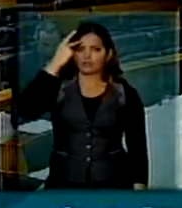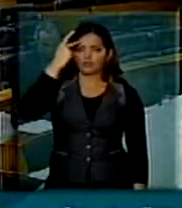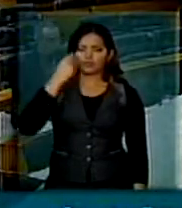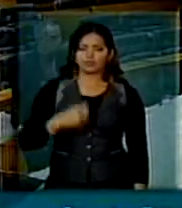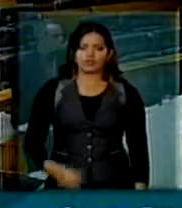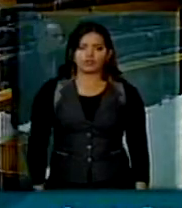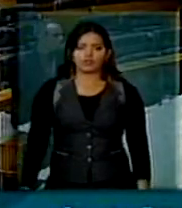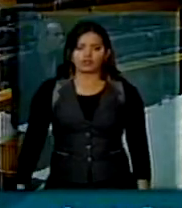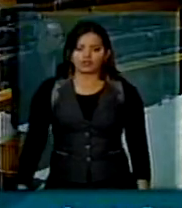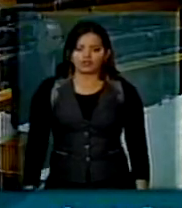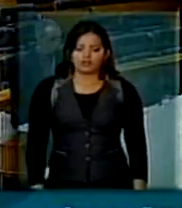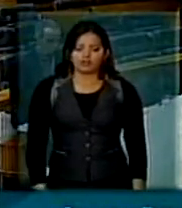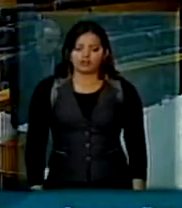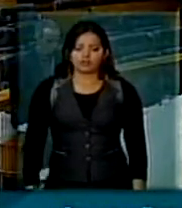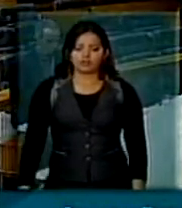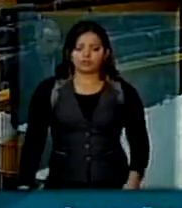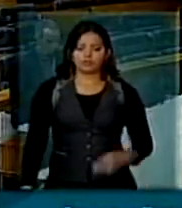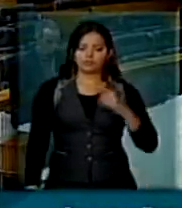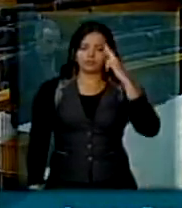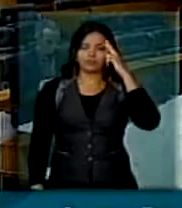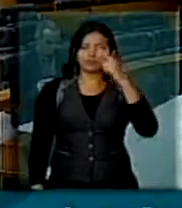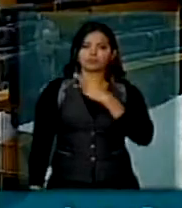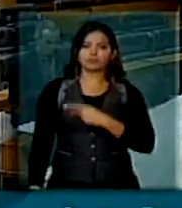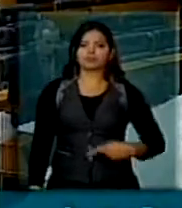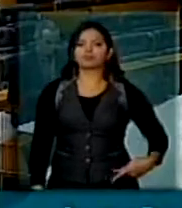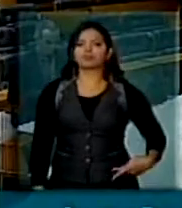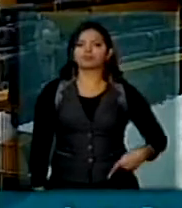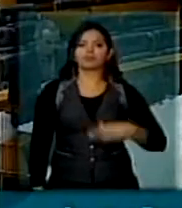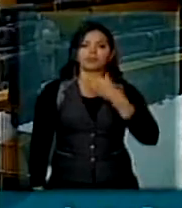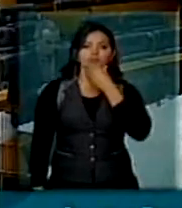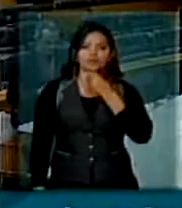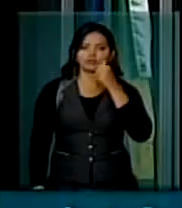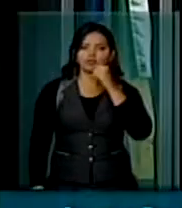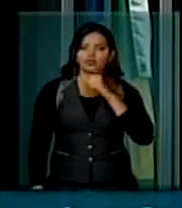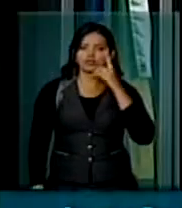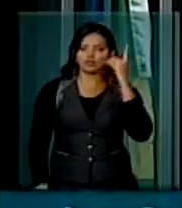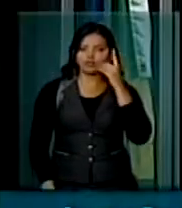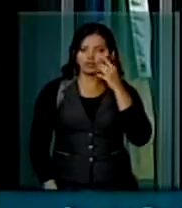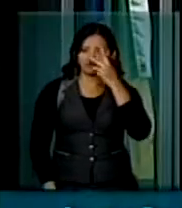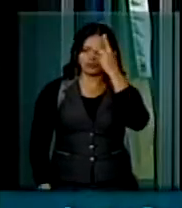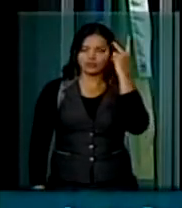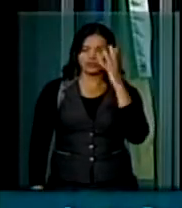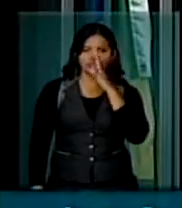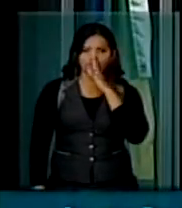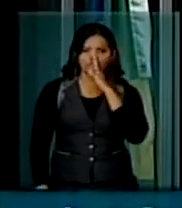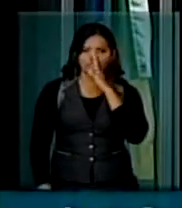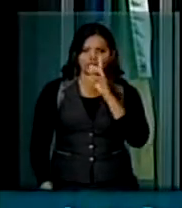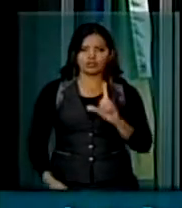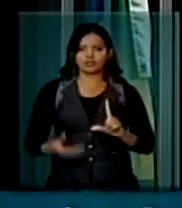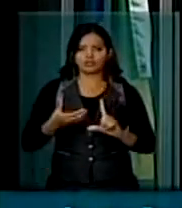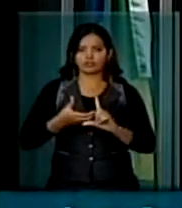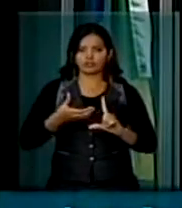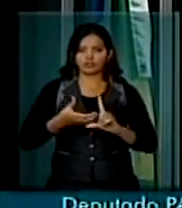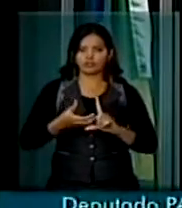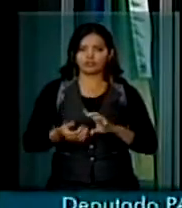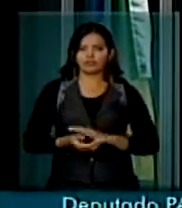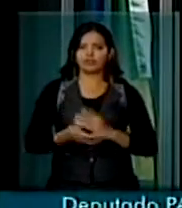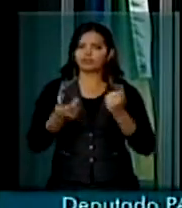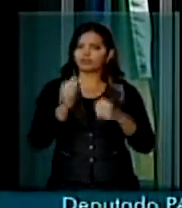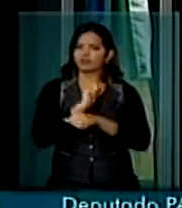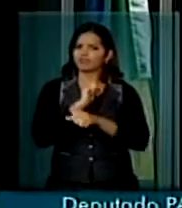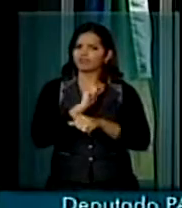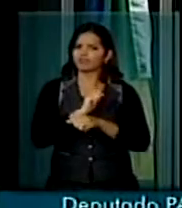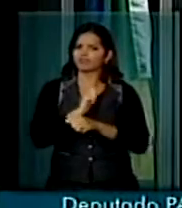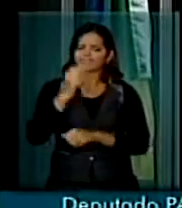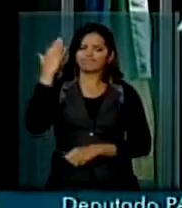Senhor presidente, senhoras e senhores deputados, ilustres telespectadores da TV Câmara, é preciso ter perspectiva histórica